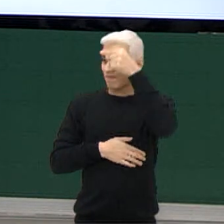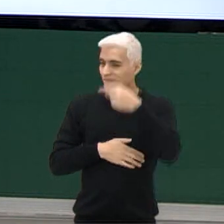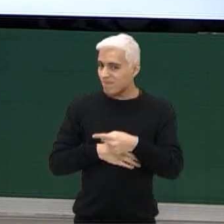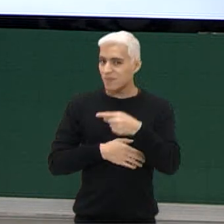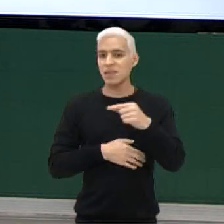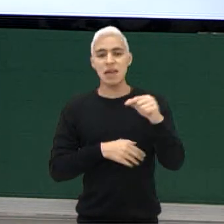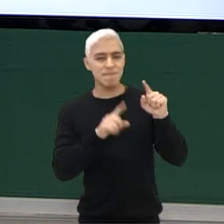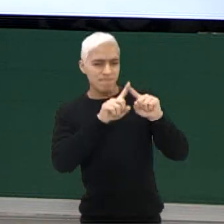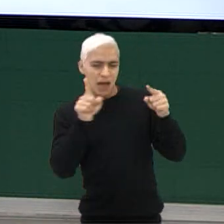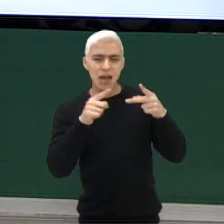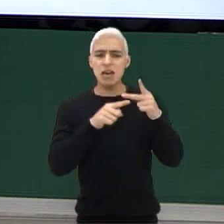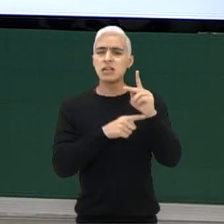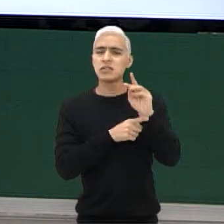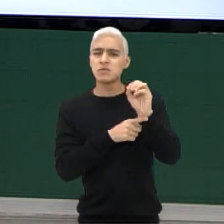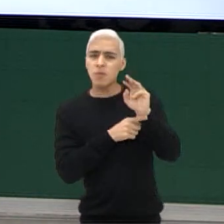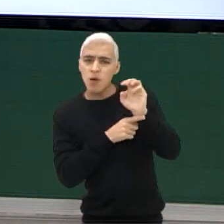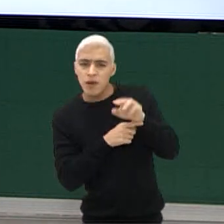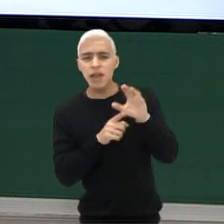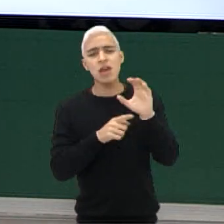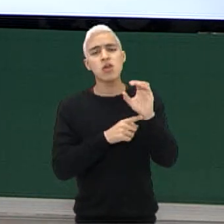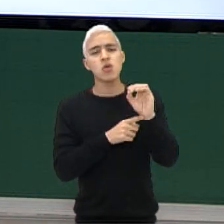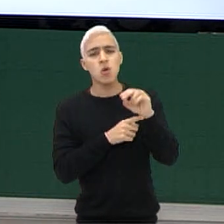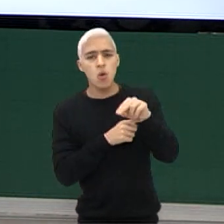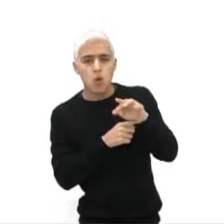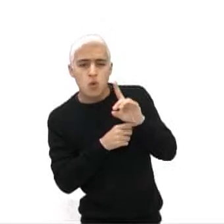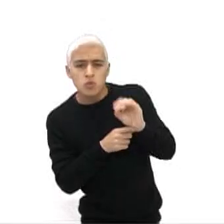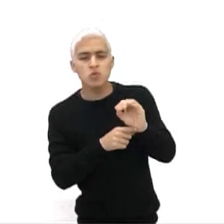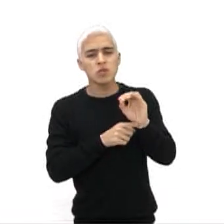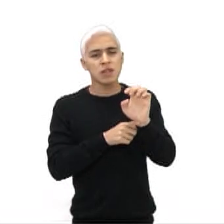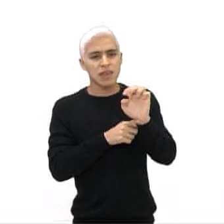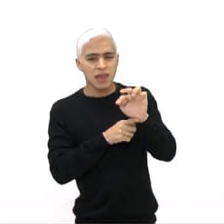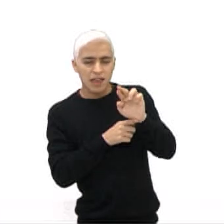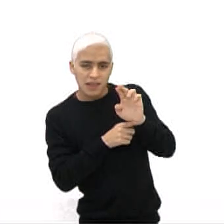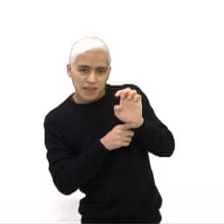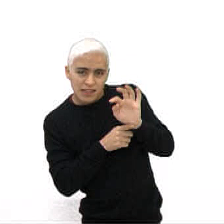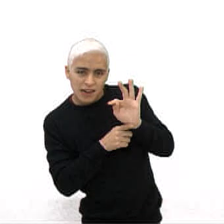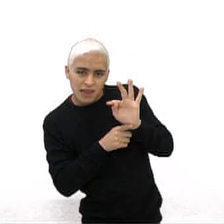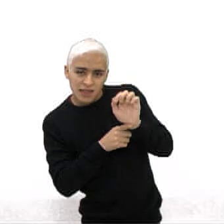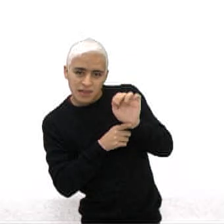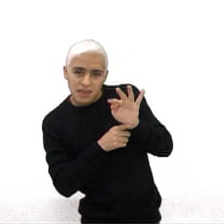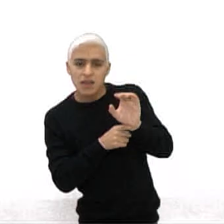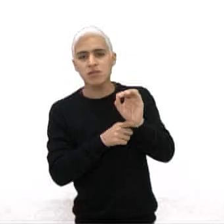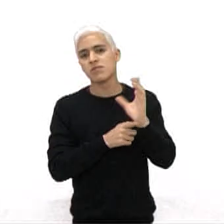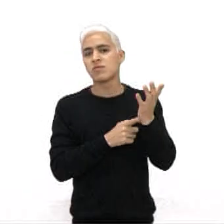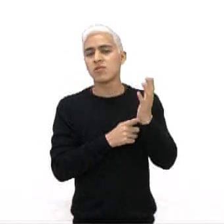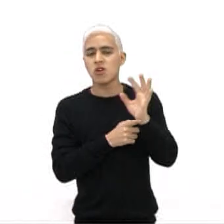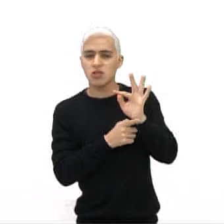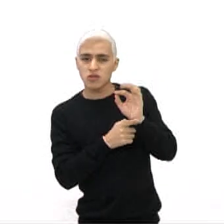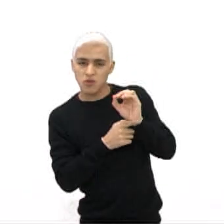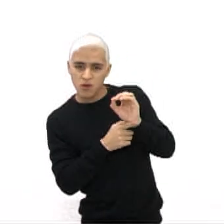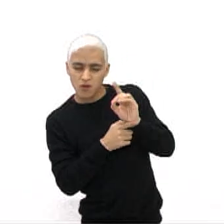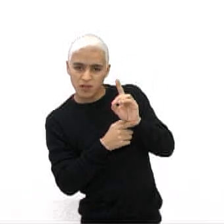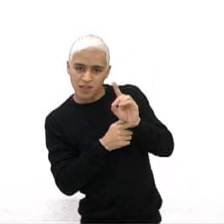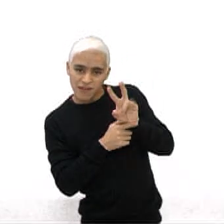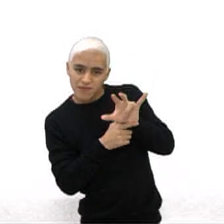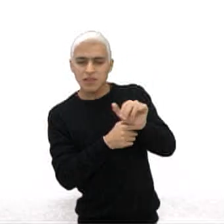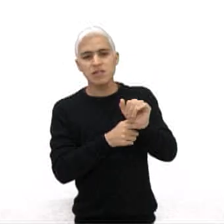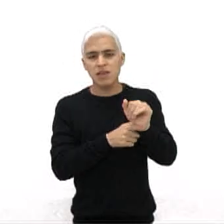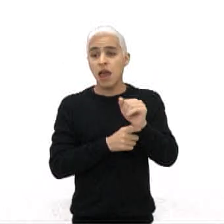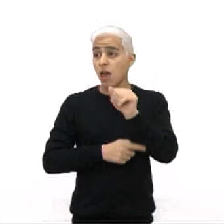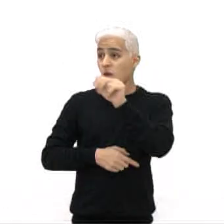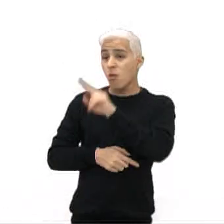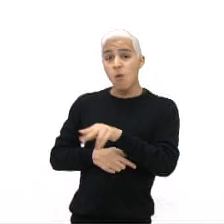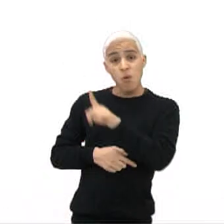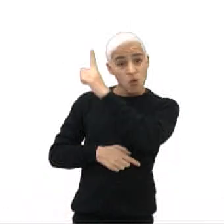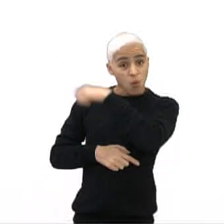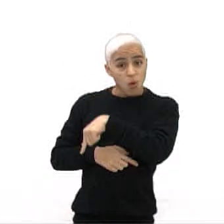mas, porém, contudo, entretanto, todavia. Você pode fazer a utilização de todos